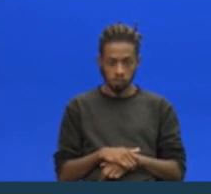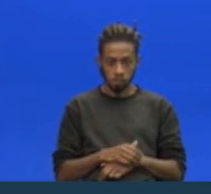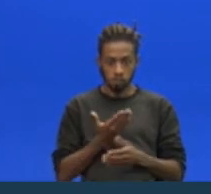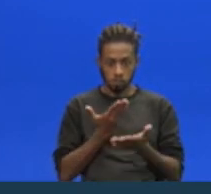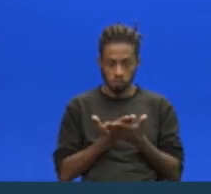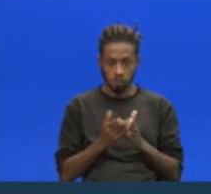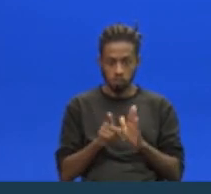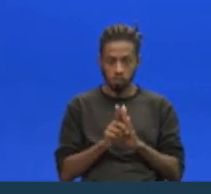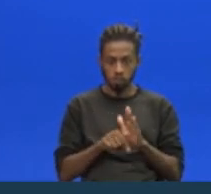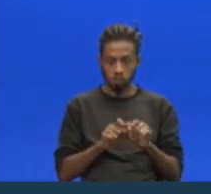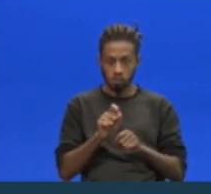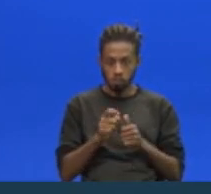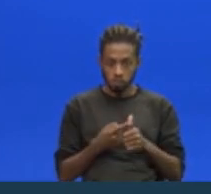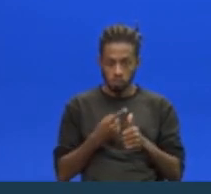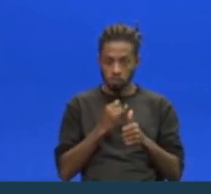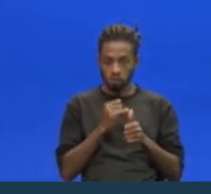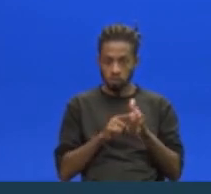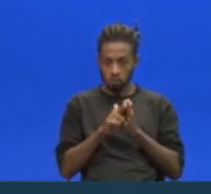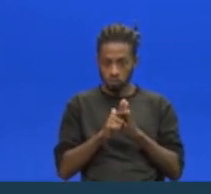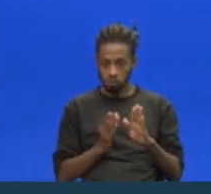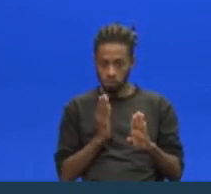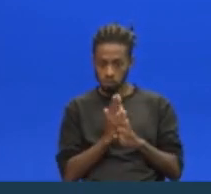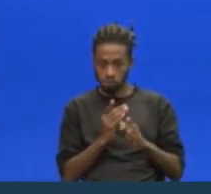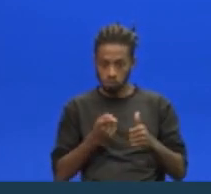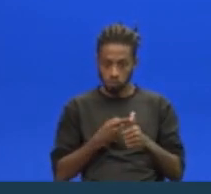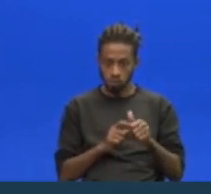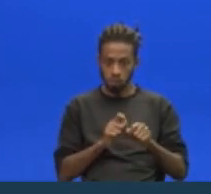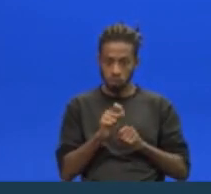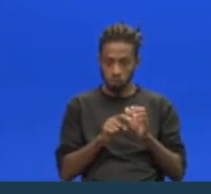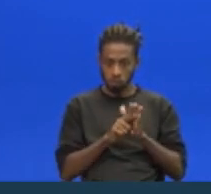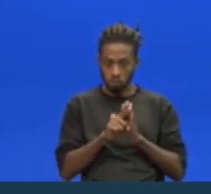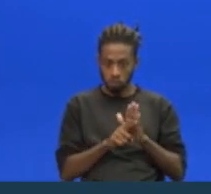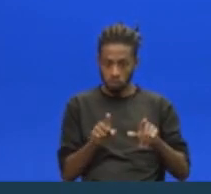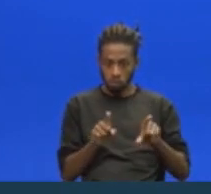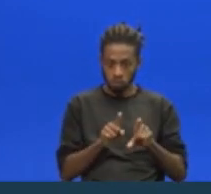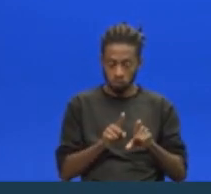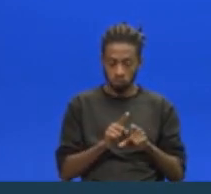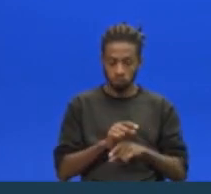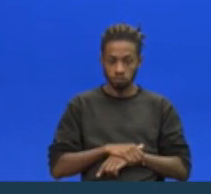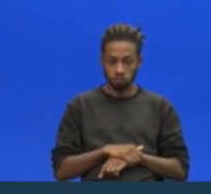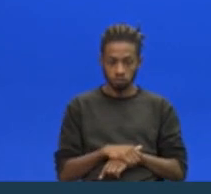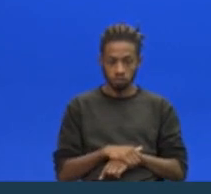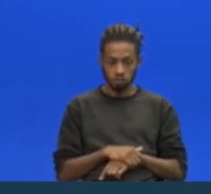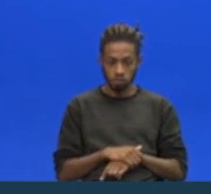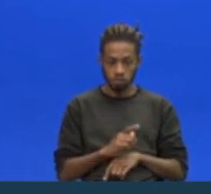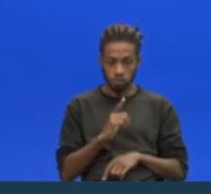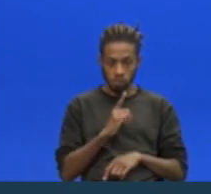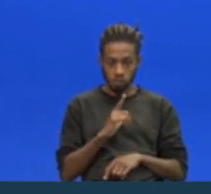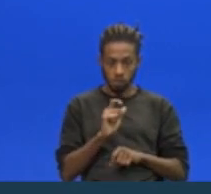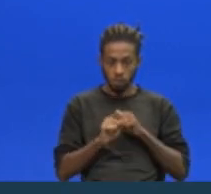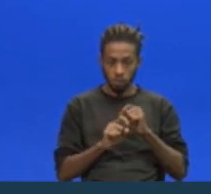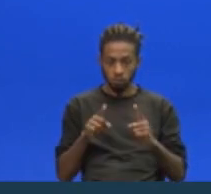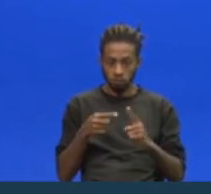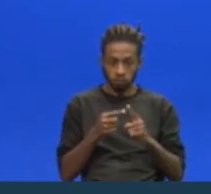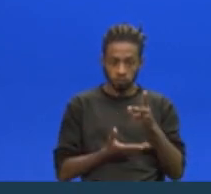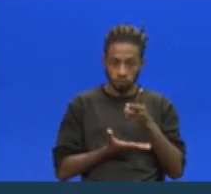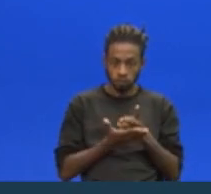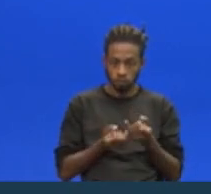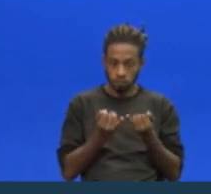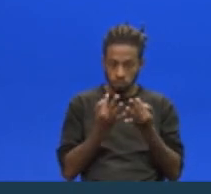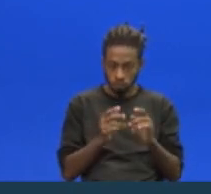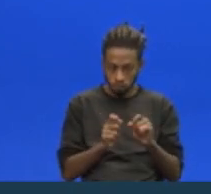estudo, uma primeira avaliação, um primeiro passo na investigação epidemiológica. Eles têm como por objetivo